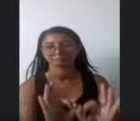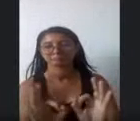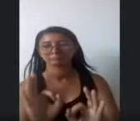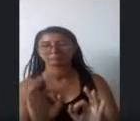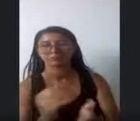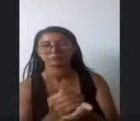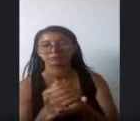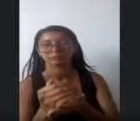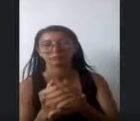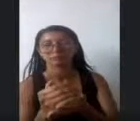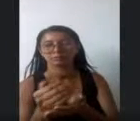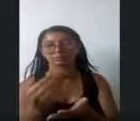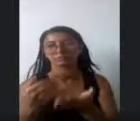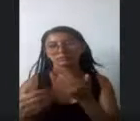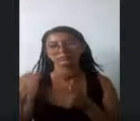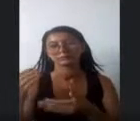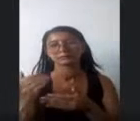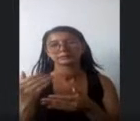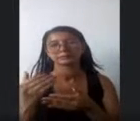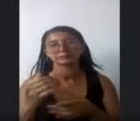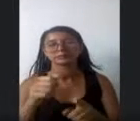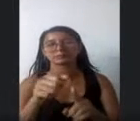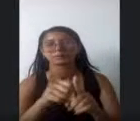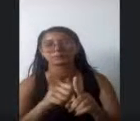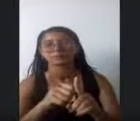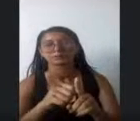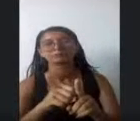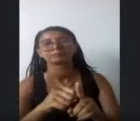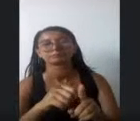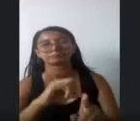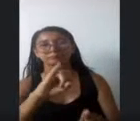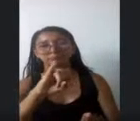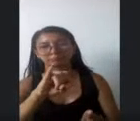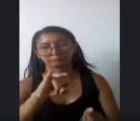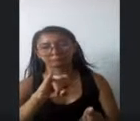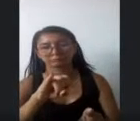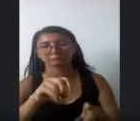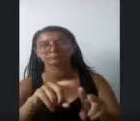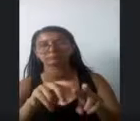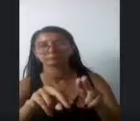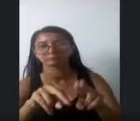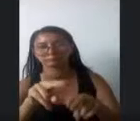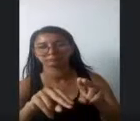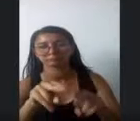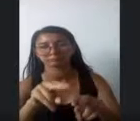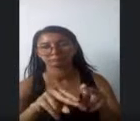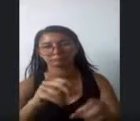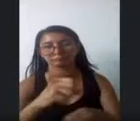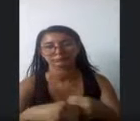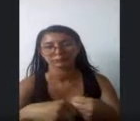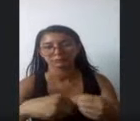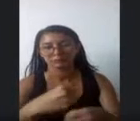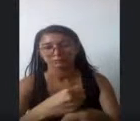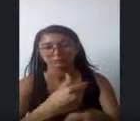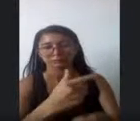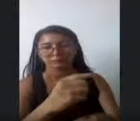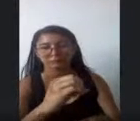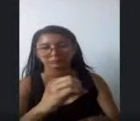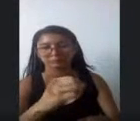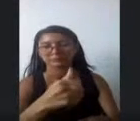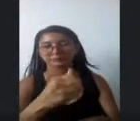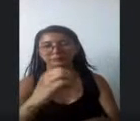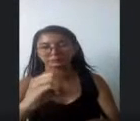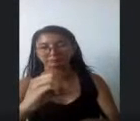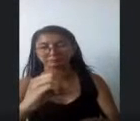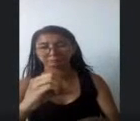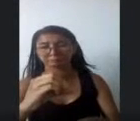passado, em junho de 2019, né? Para quem não sabe, João Pessoa possui população ribeirinha, só